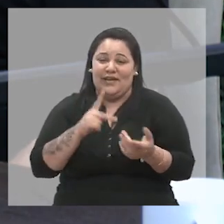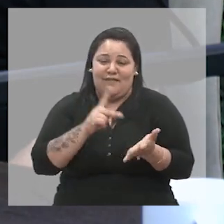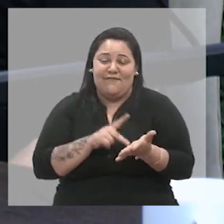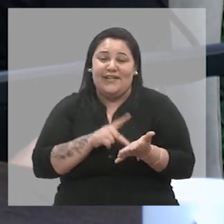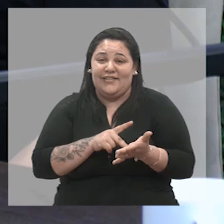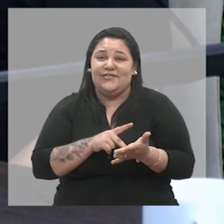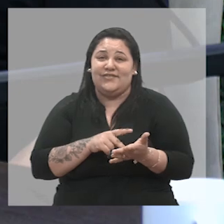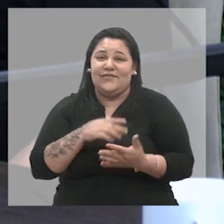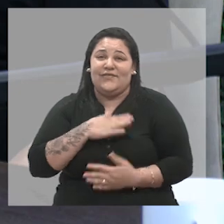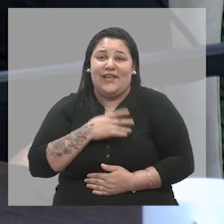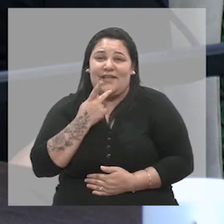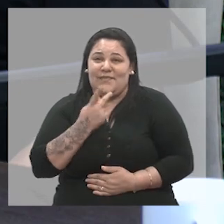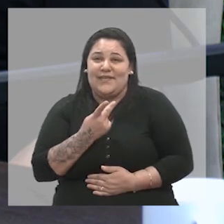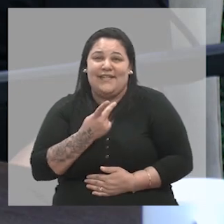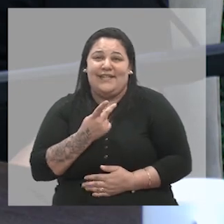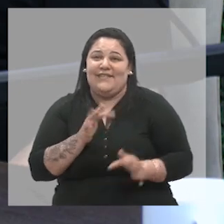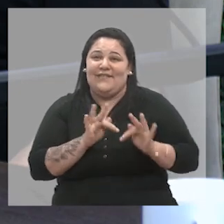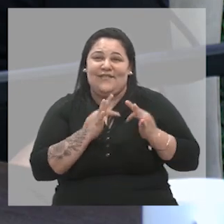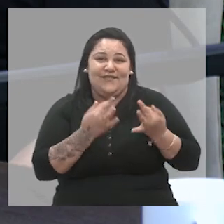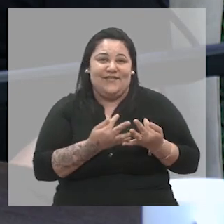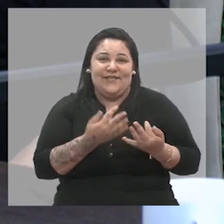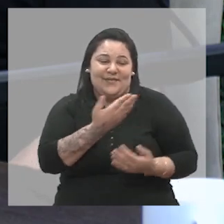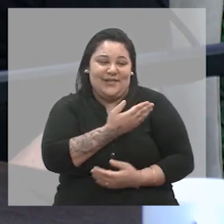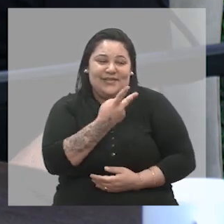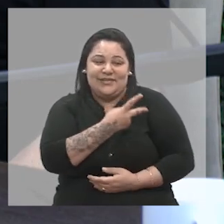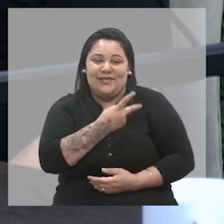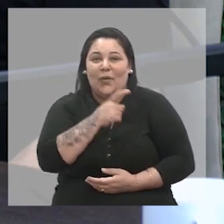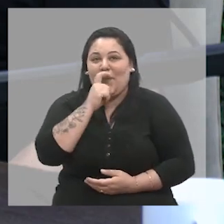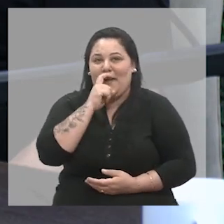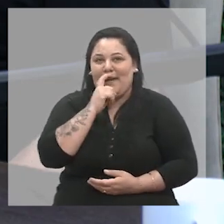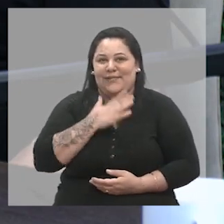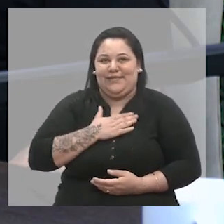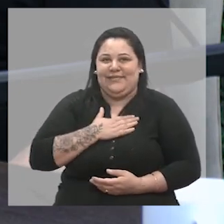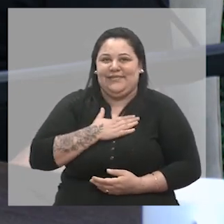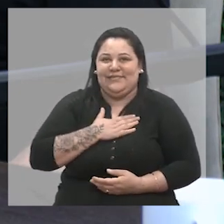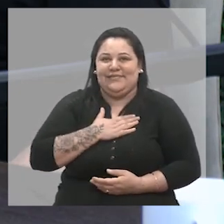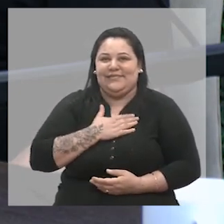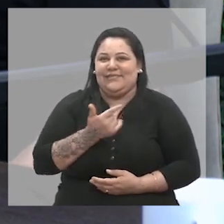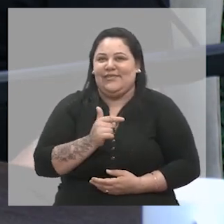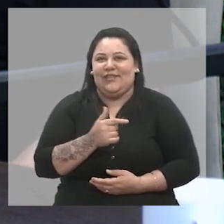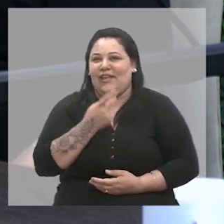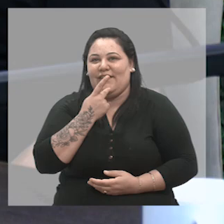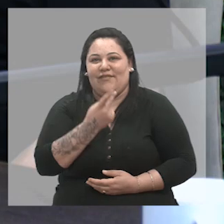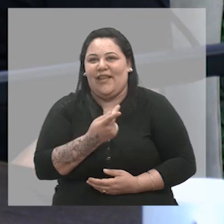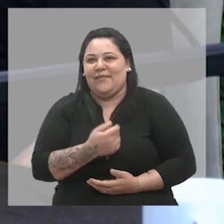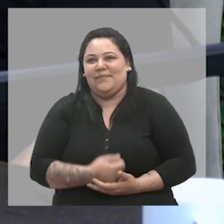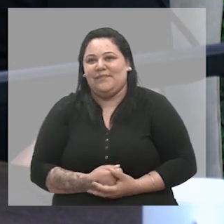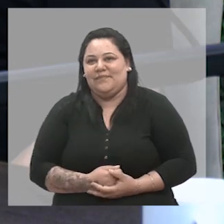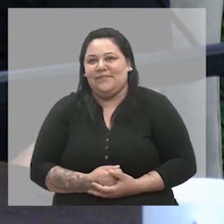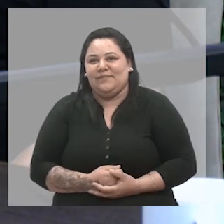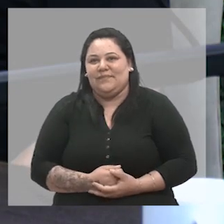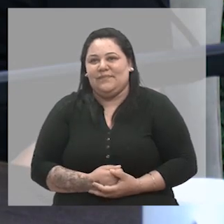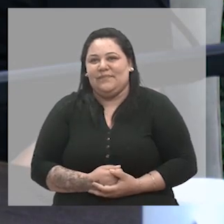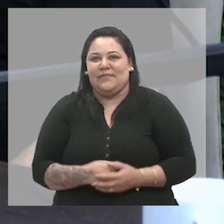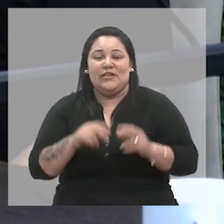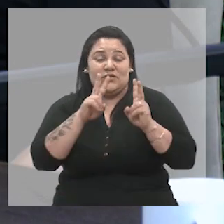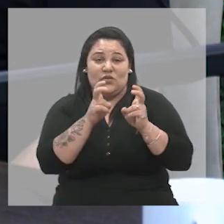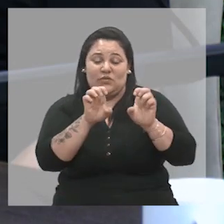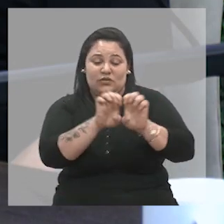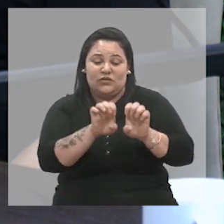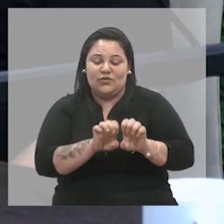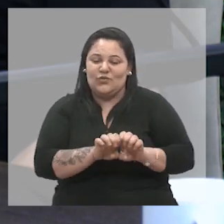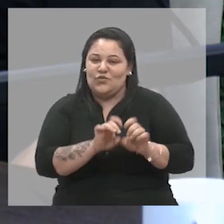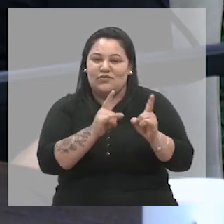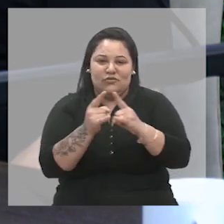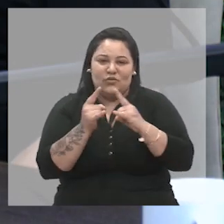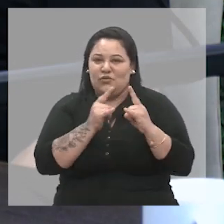hoje em dia até pode dizer que é minha família. Eu posso achar o Fonseca aqui é meu segundo pai, né? Não tenho o que falar. E sobre a